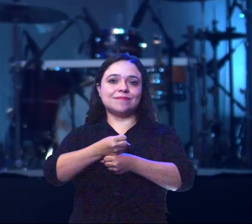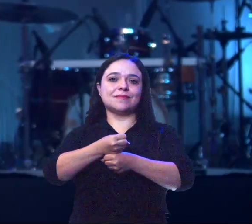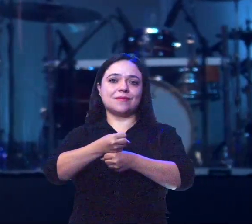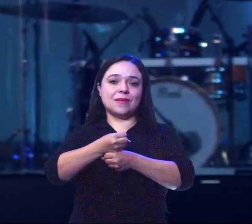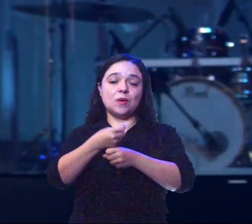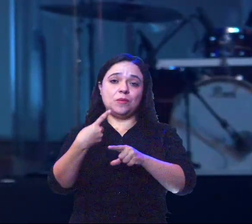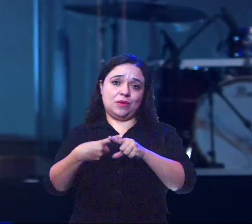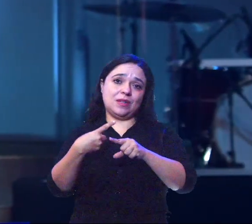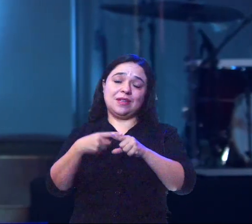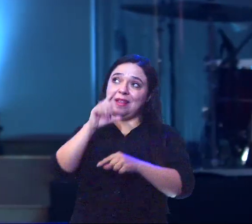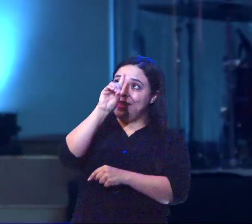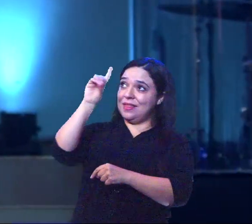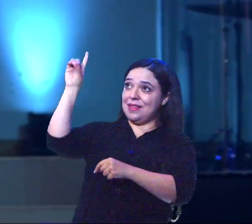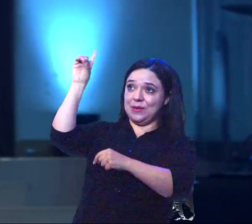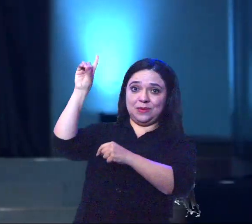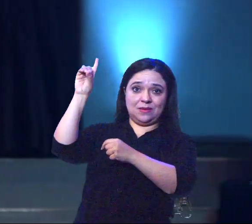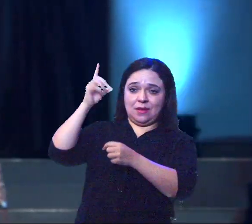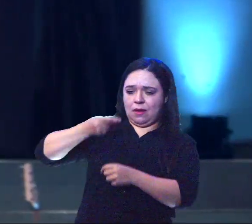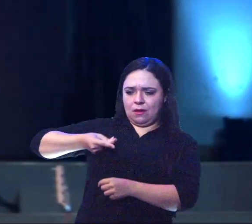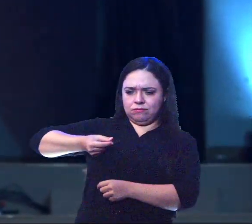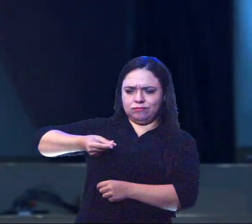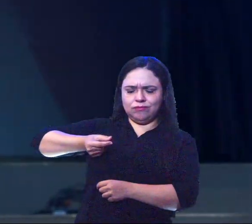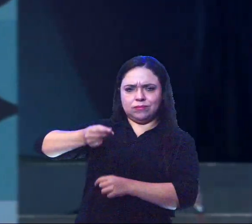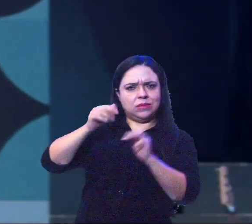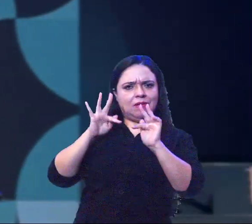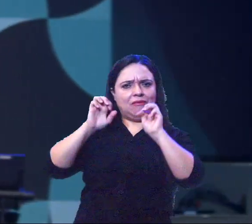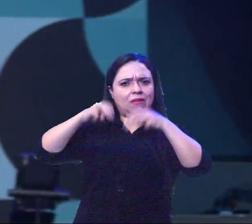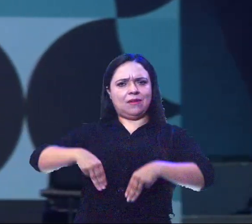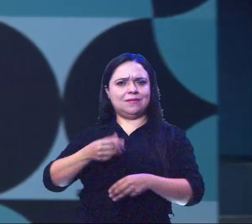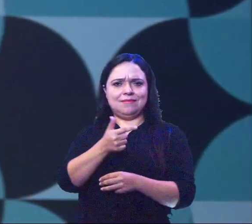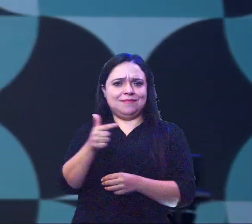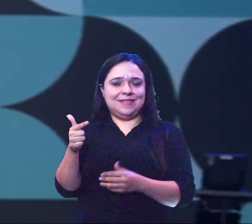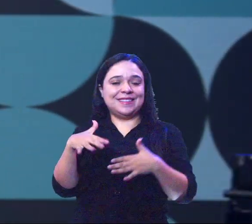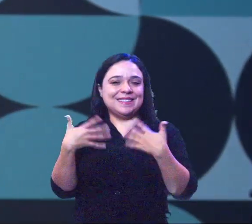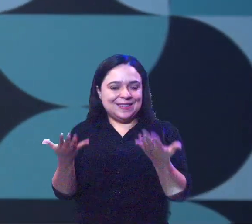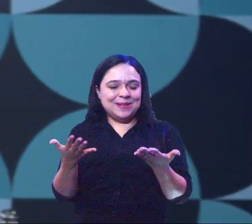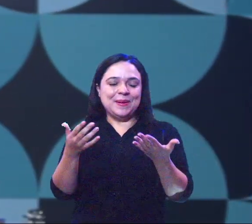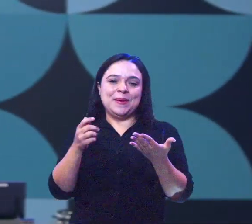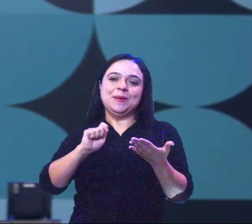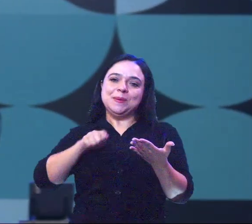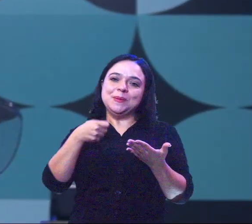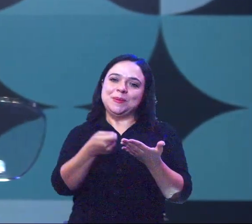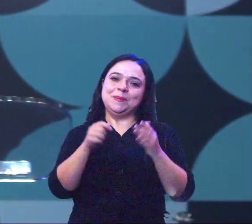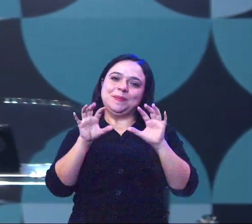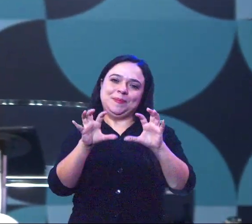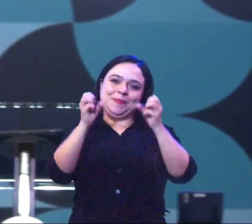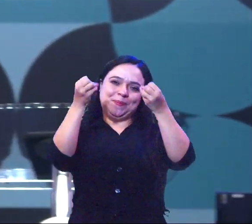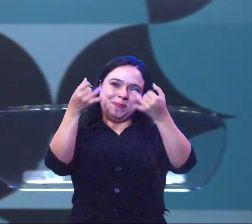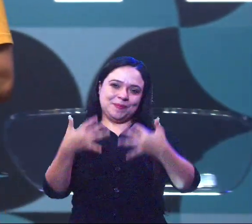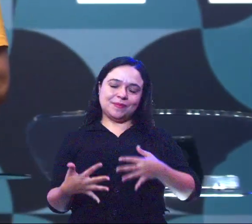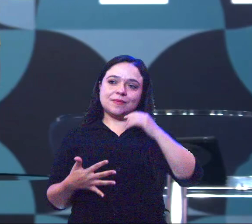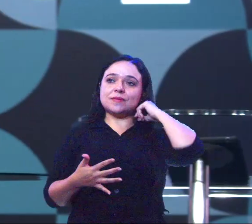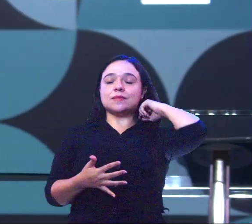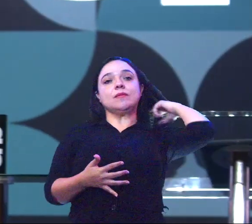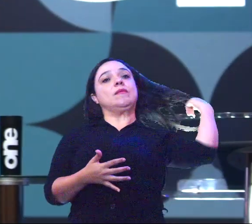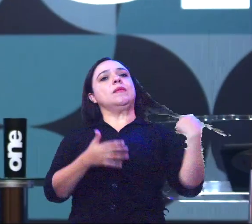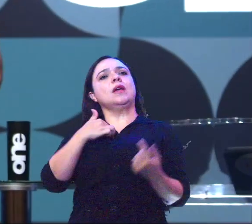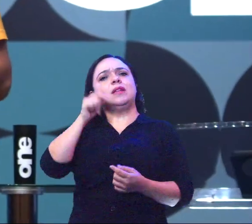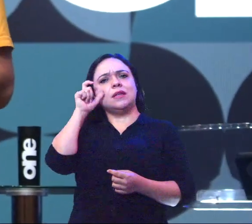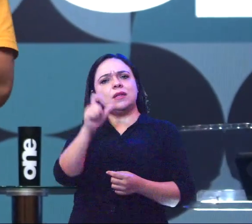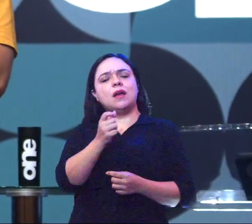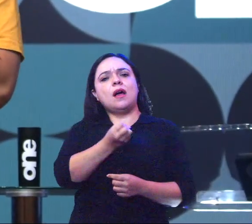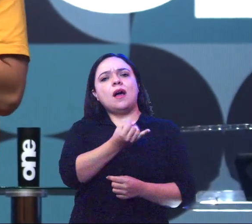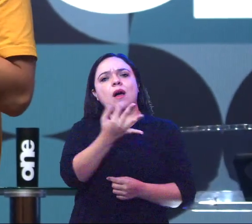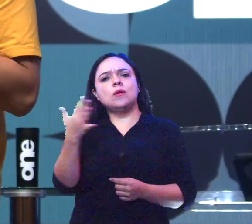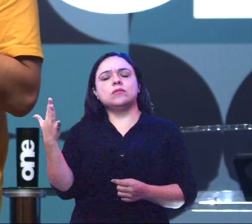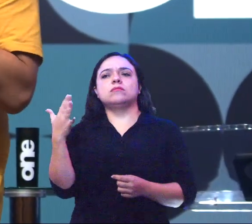fonte inesgotável, como nós estávamos aí adorando e orando juntos também sobre isso. E sabe, é muito interessante porque tem muita